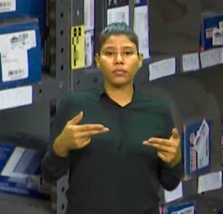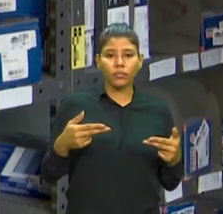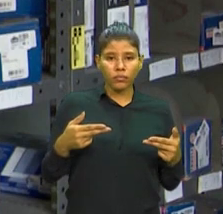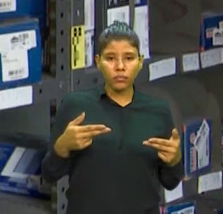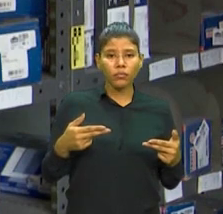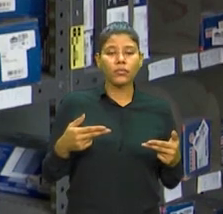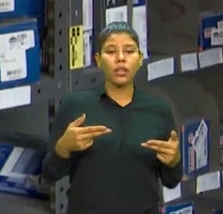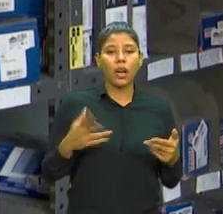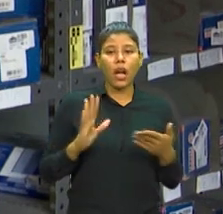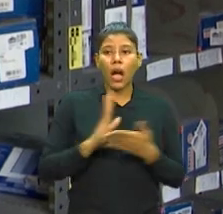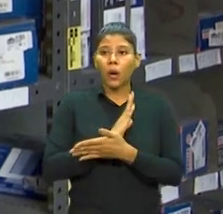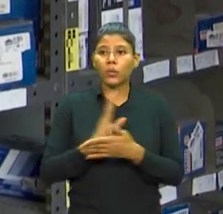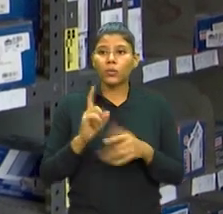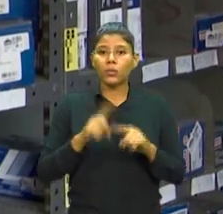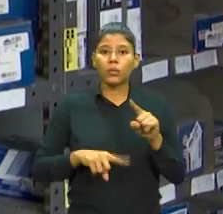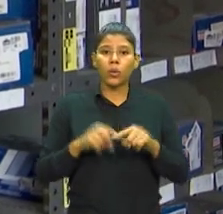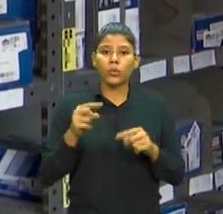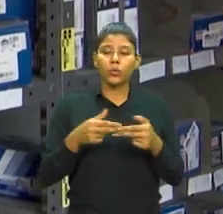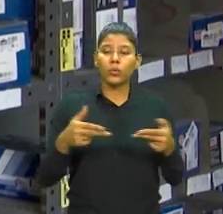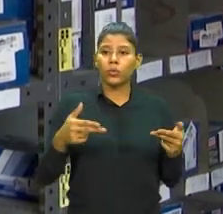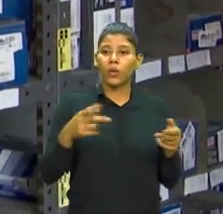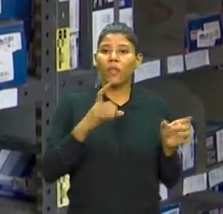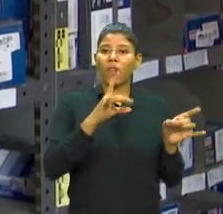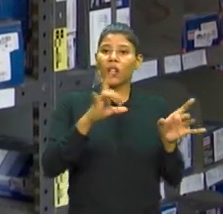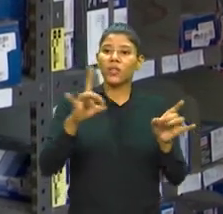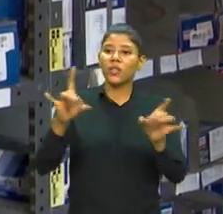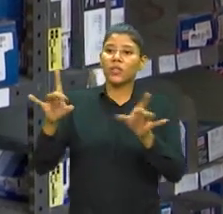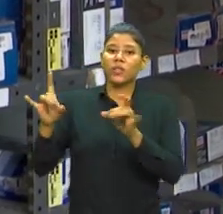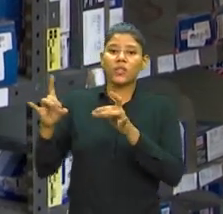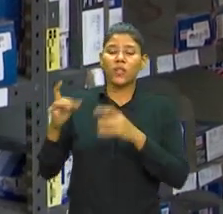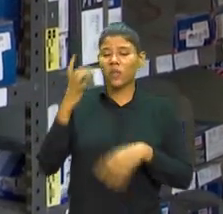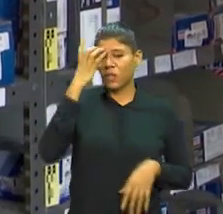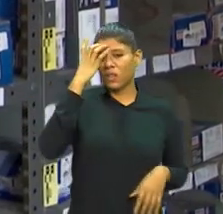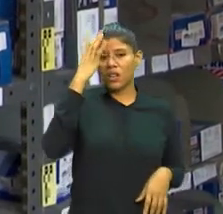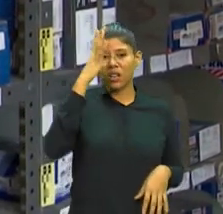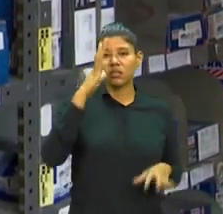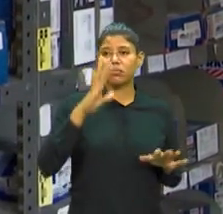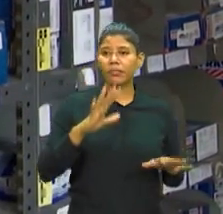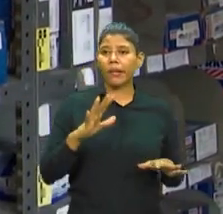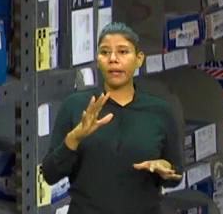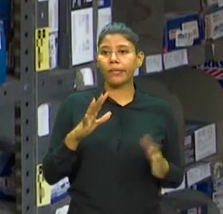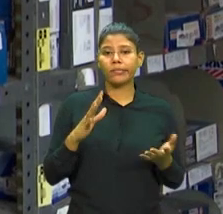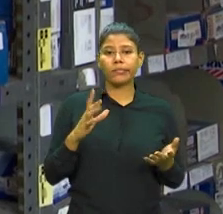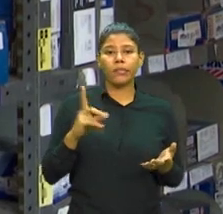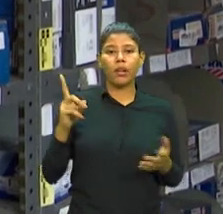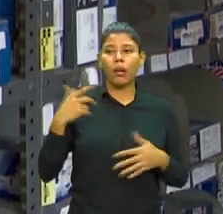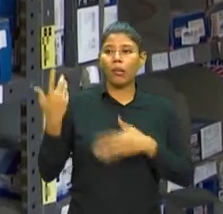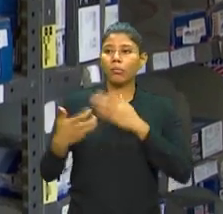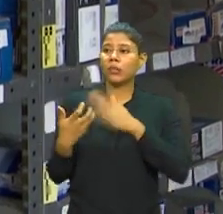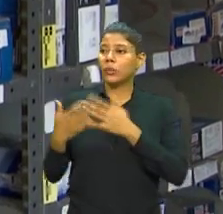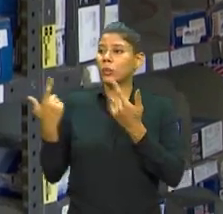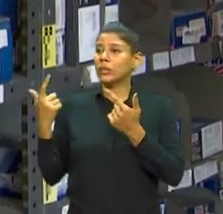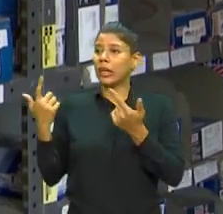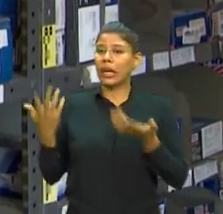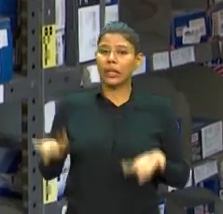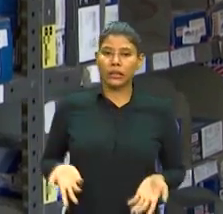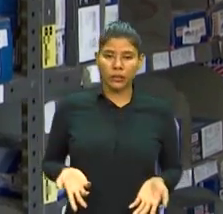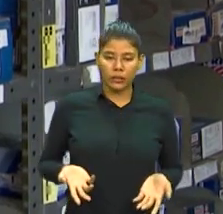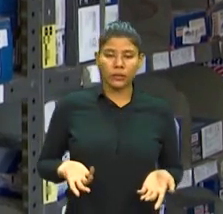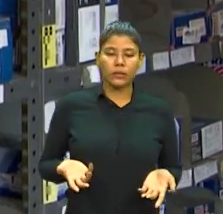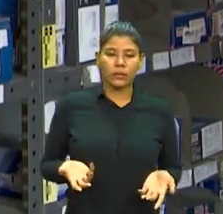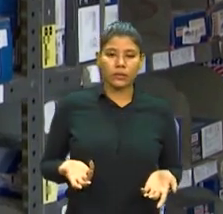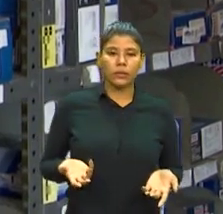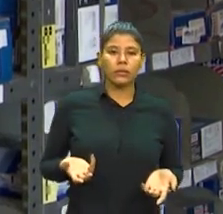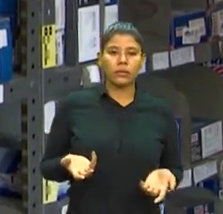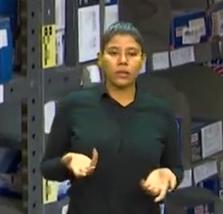rotatividade e isso gera um desgaste bastante com os nossos clientes que às vezes Eles não conseguem entender e isso eh acarreta